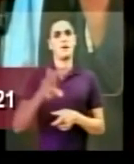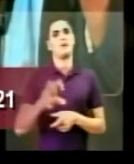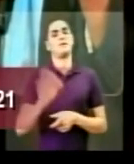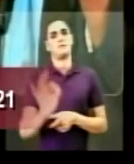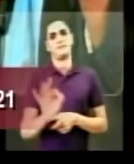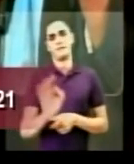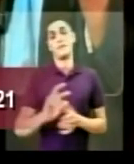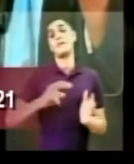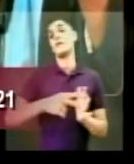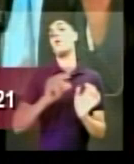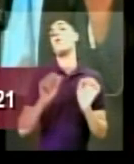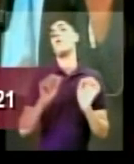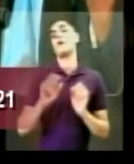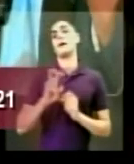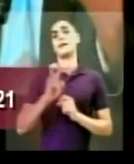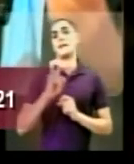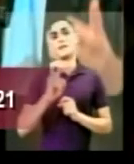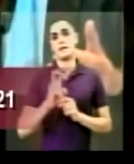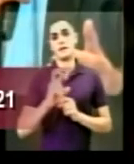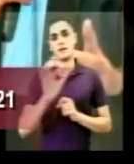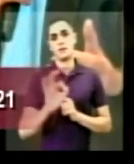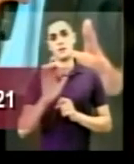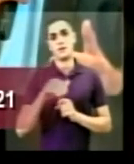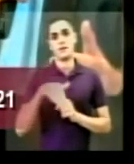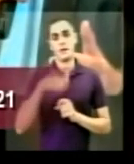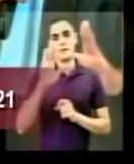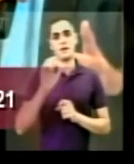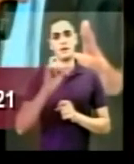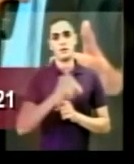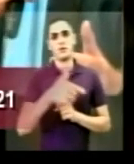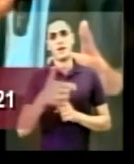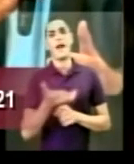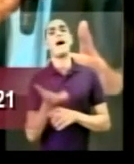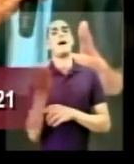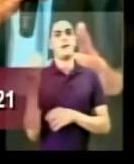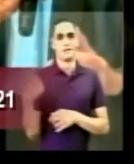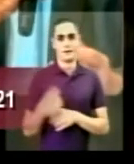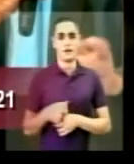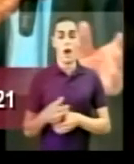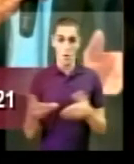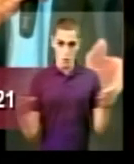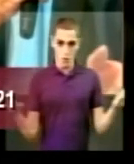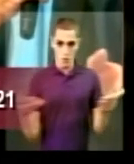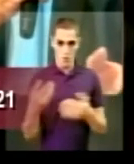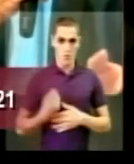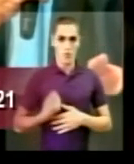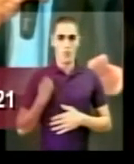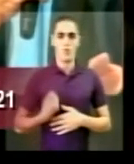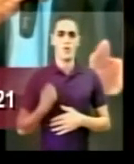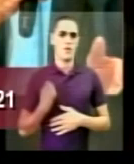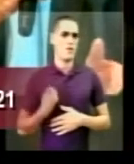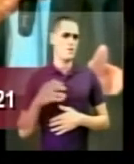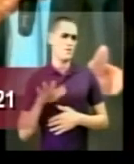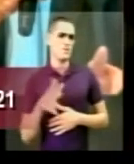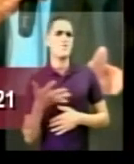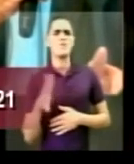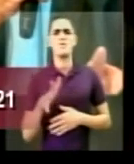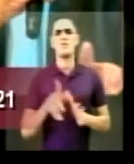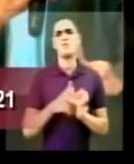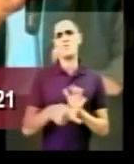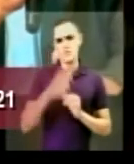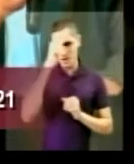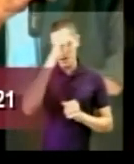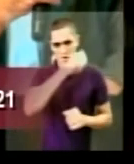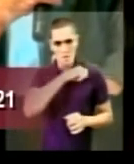5% a menos do que na anterior. Nós estamos hoje variando entre